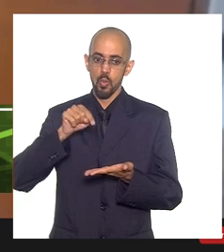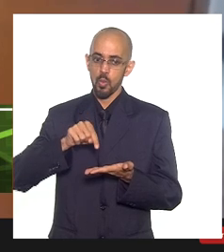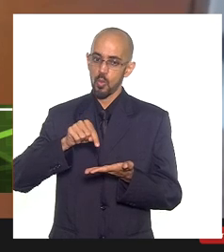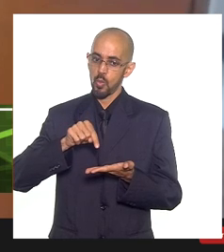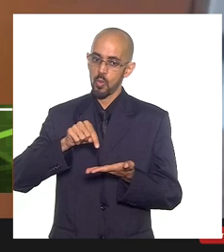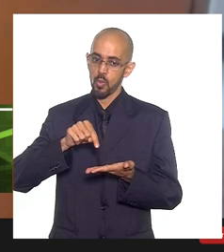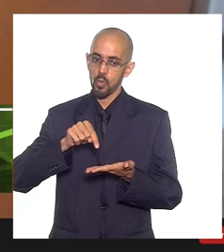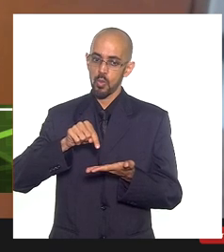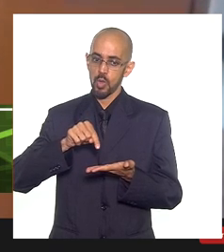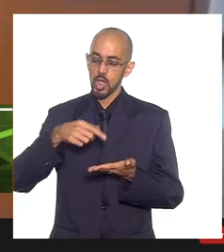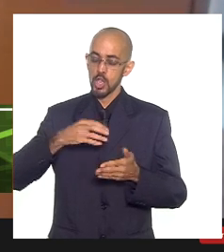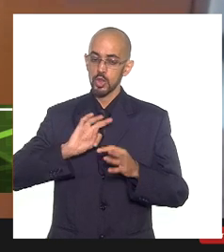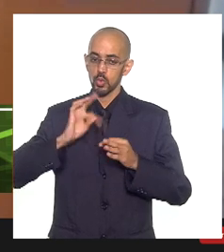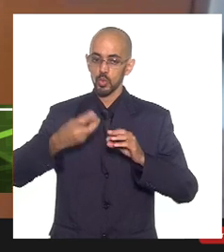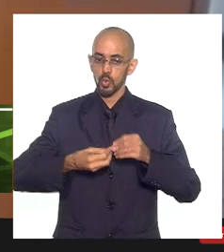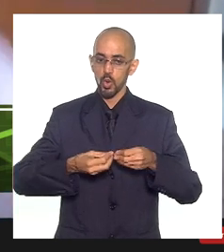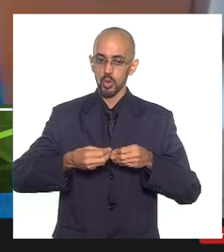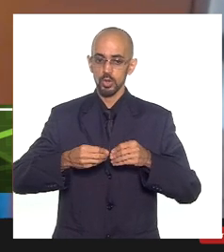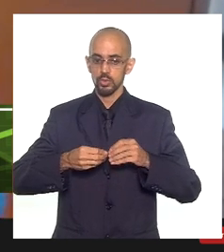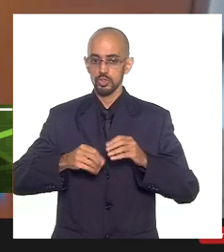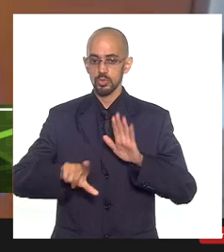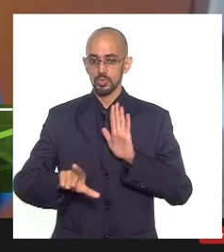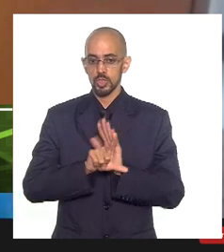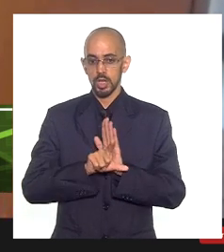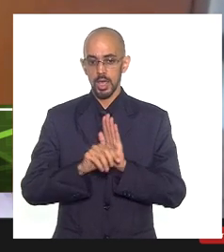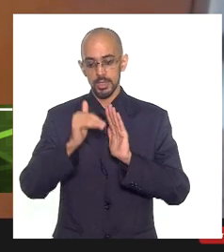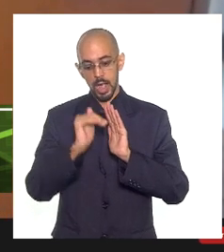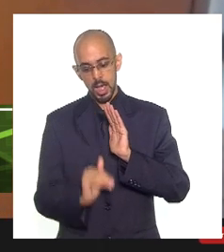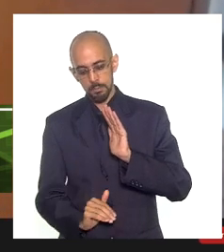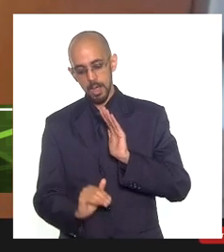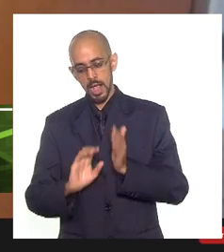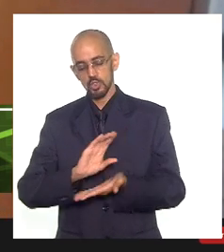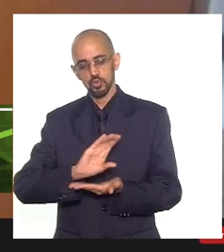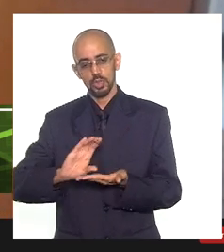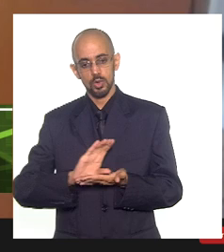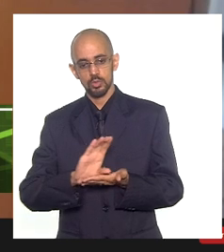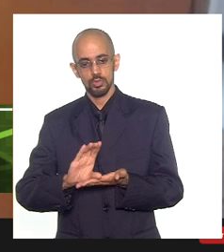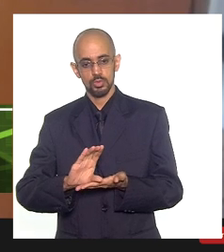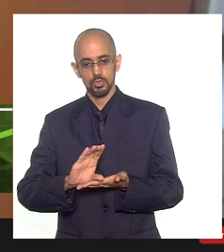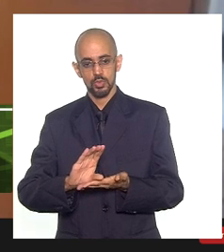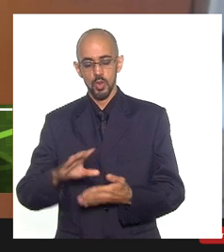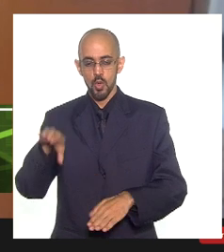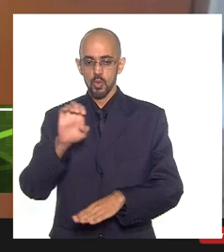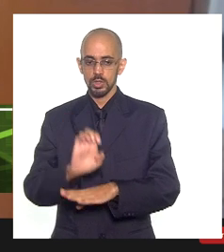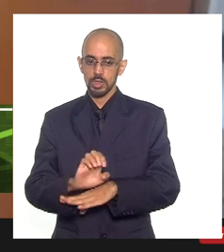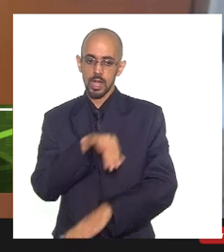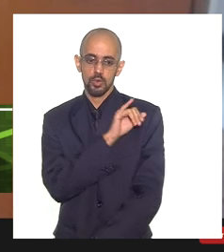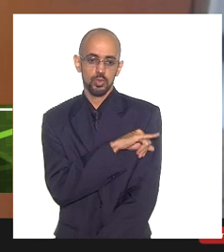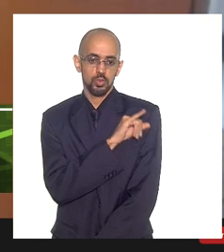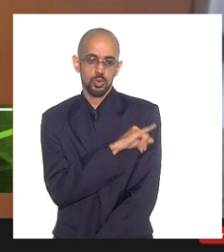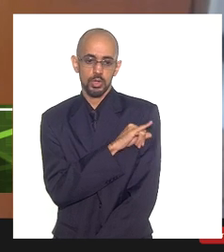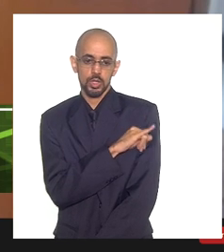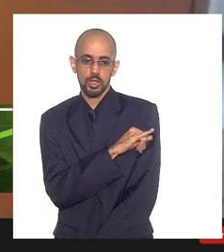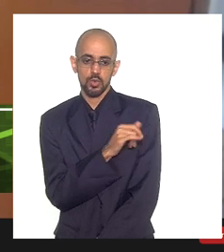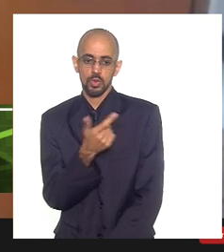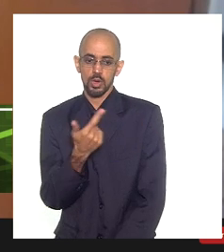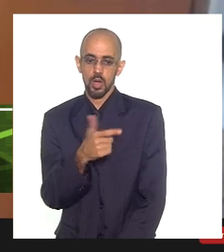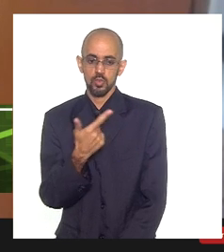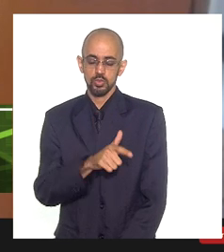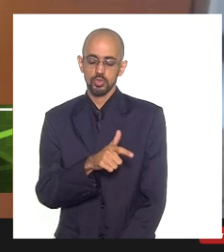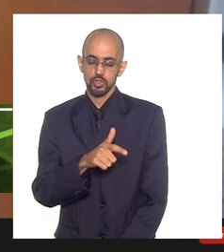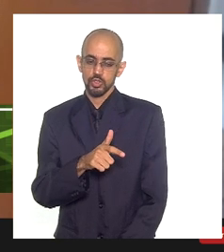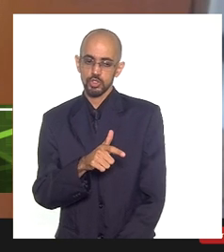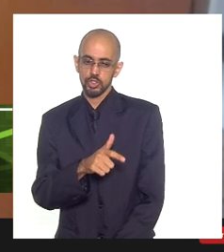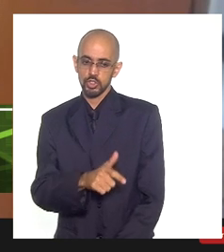infraconstitucional a gente sabe que o estado do Rio de Janeiro não vinha cumprindo o índice da educação